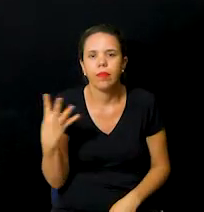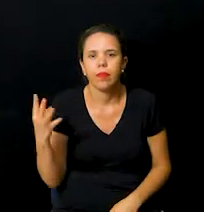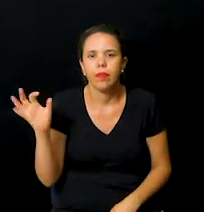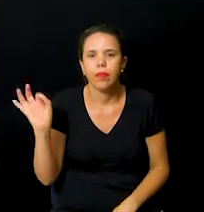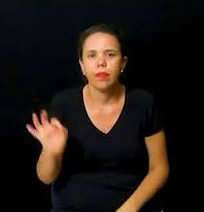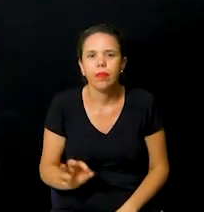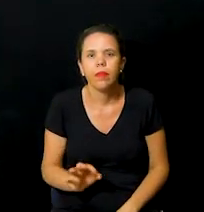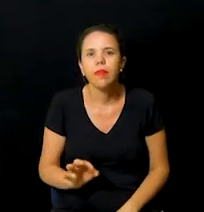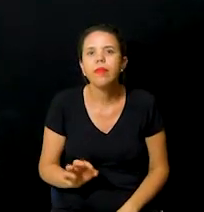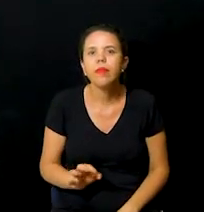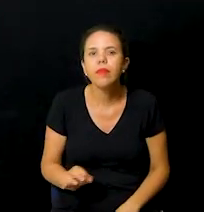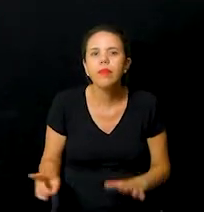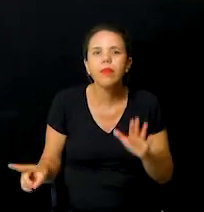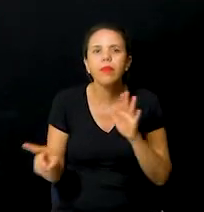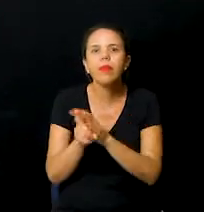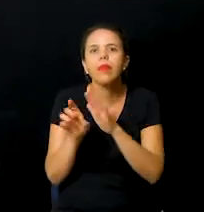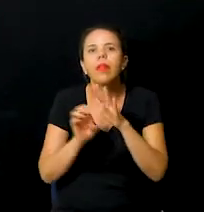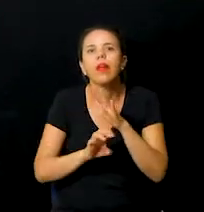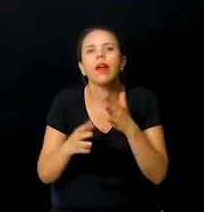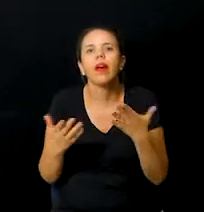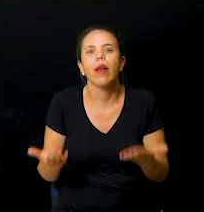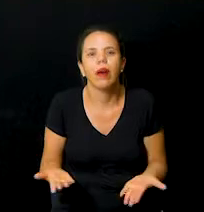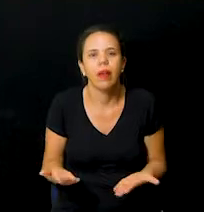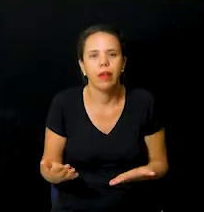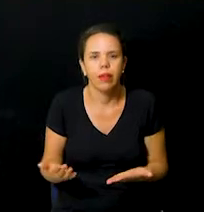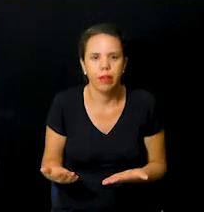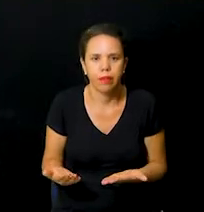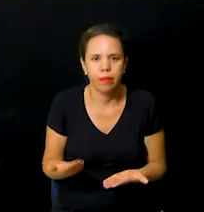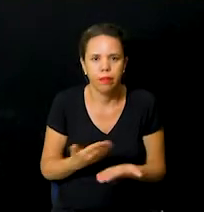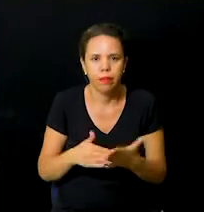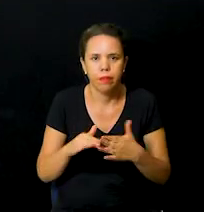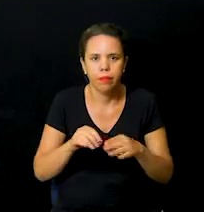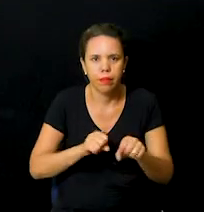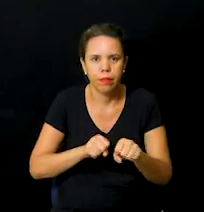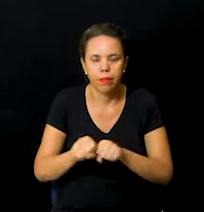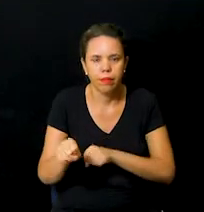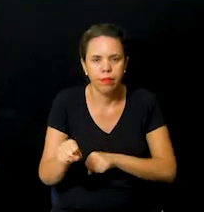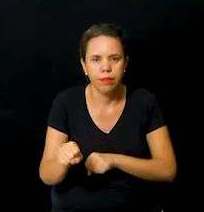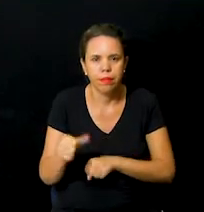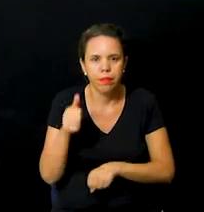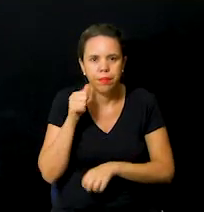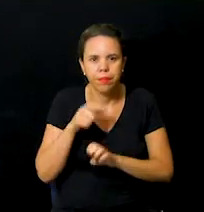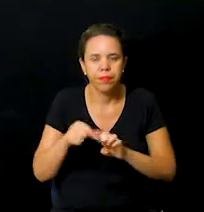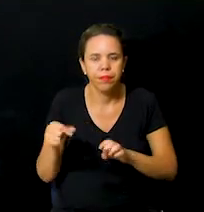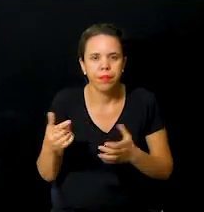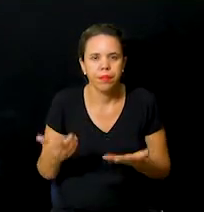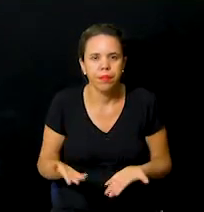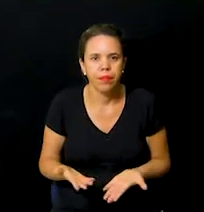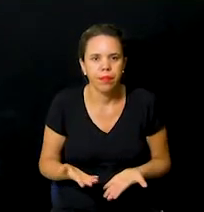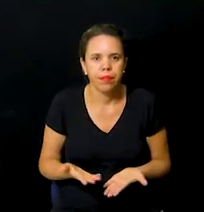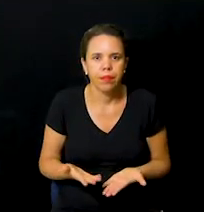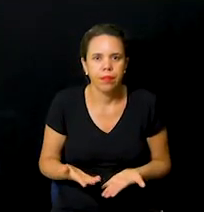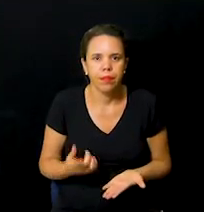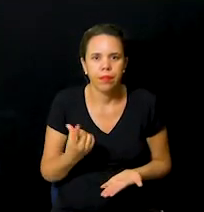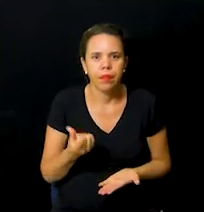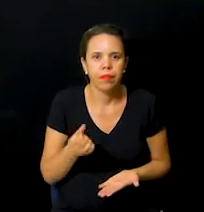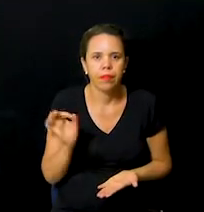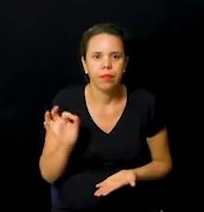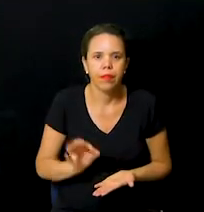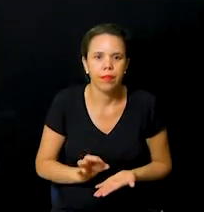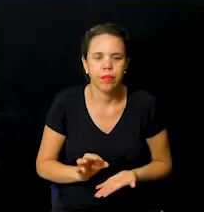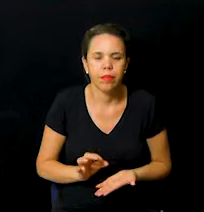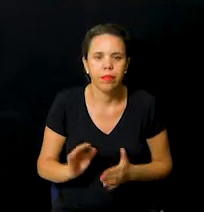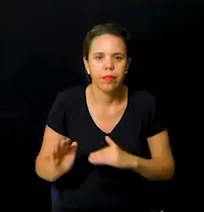representava 34% dos donos de empresas. O nível de escolaridade das empreendedoras